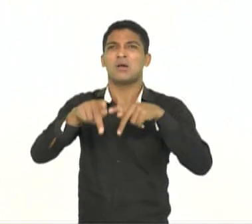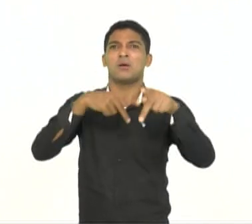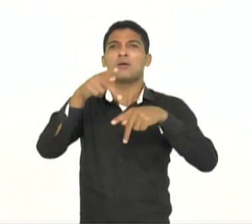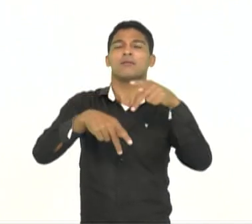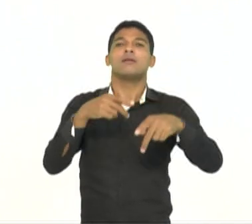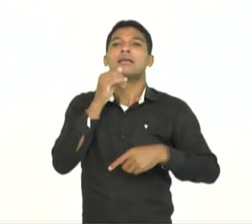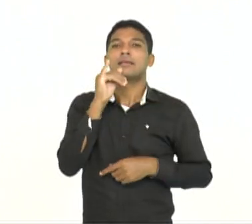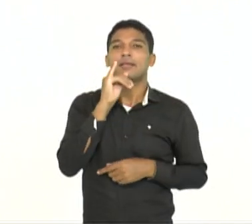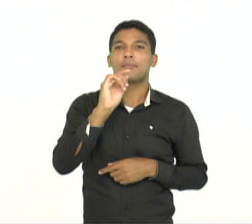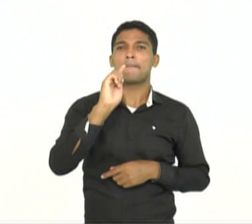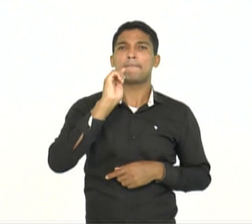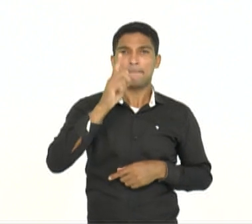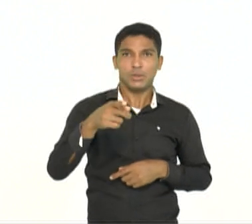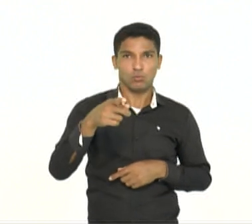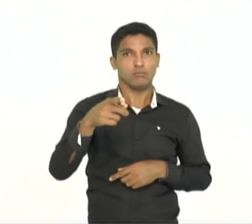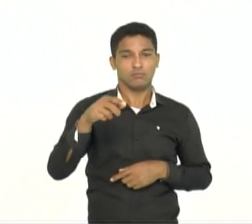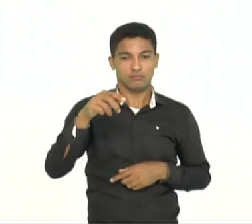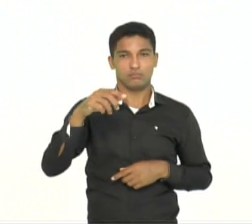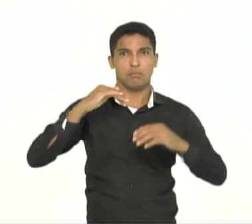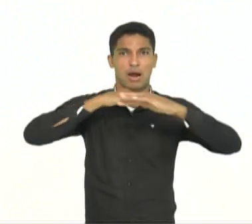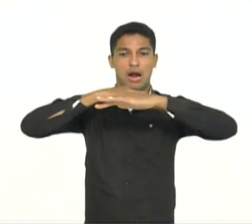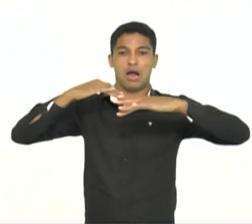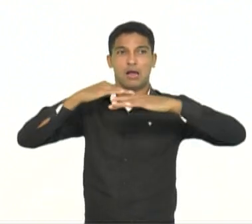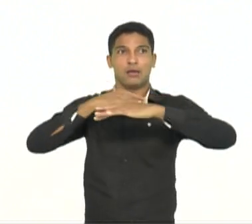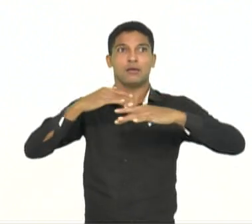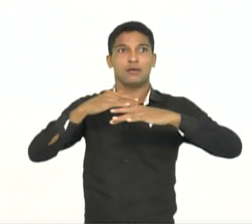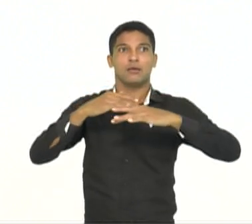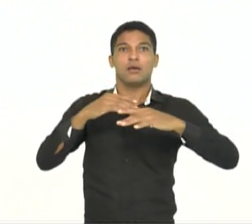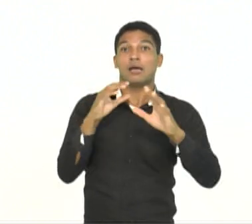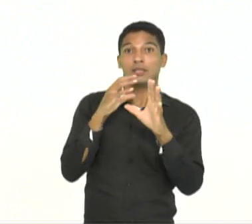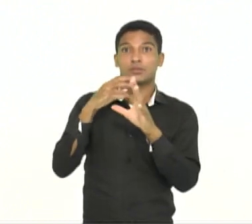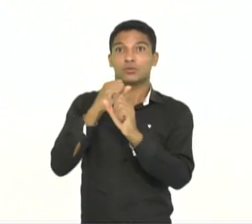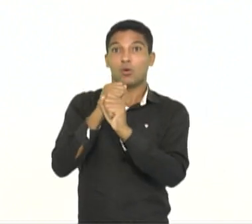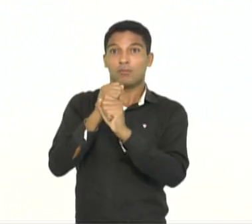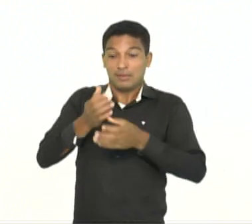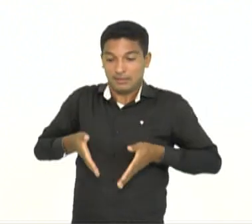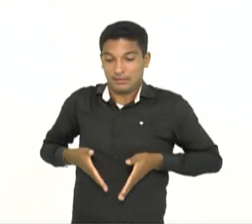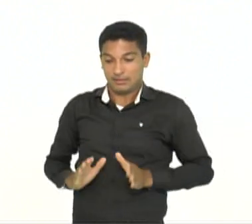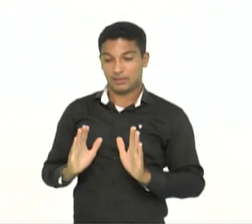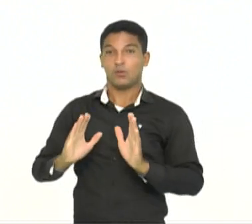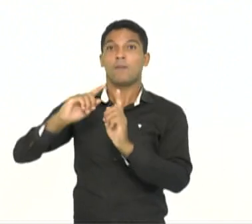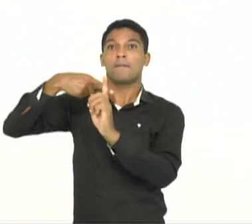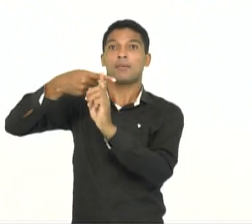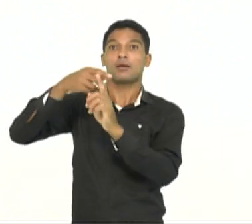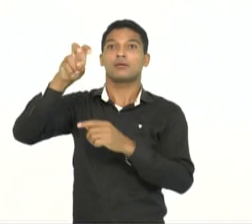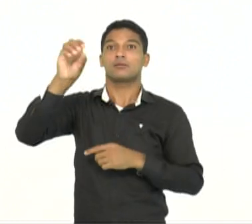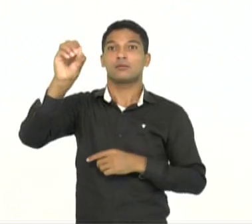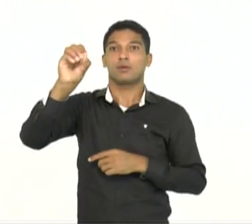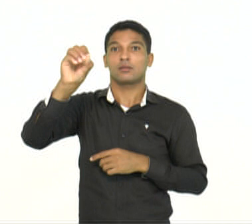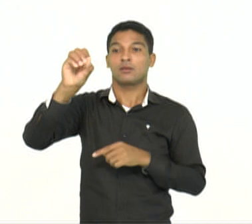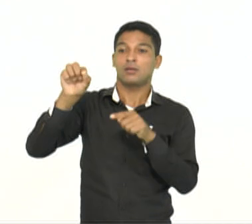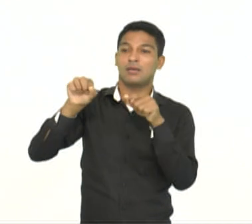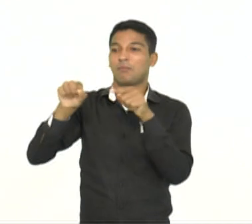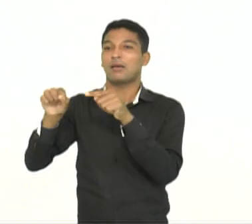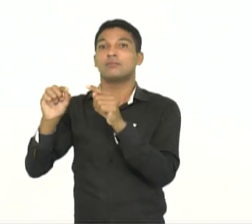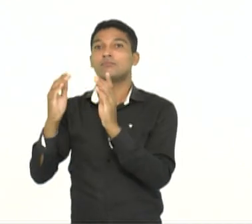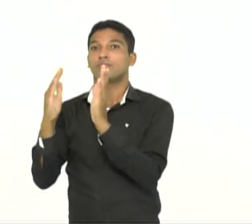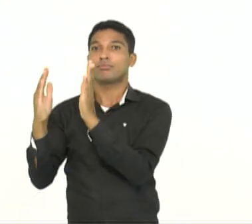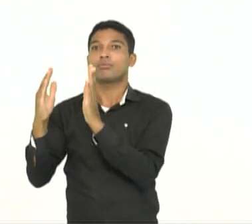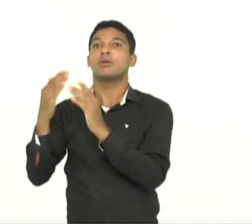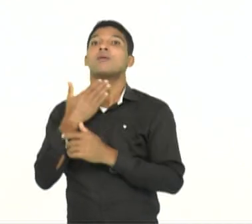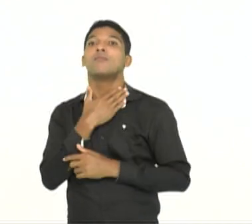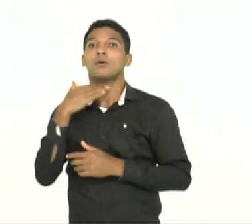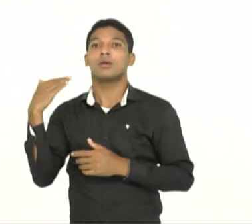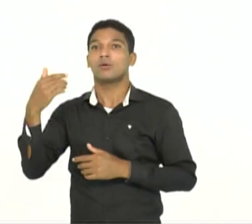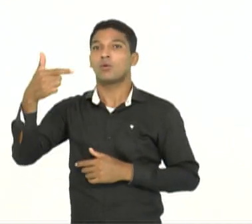for de 1000, vou somar, nasceram mais 50 nesse grupo de 1000 e morreram 20. Então, qual